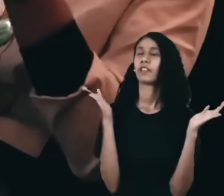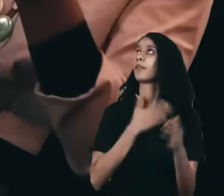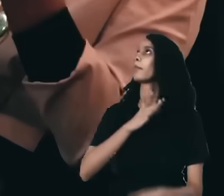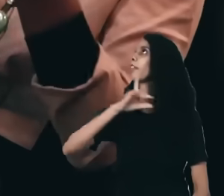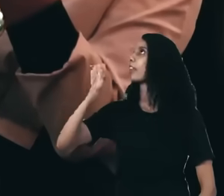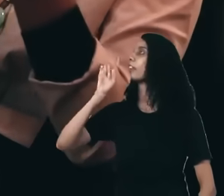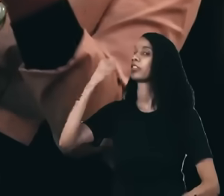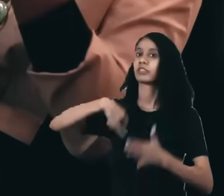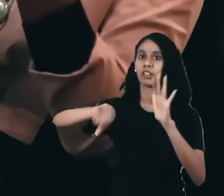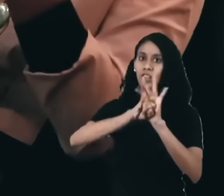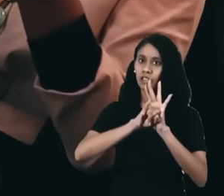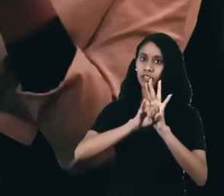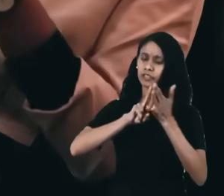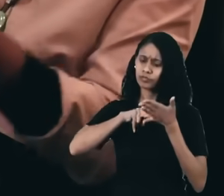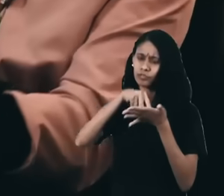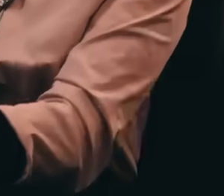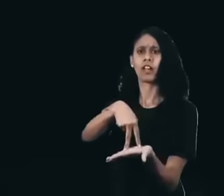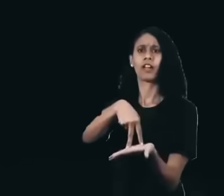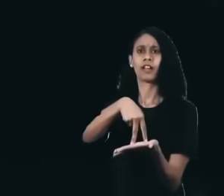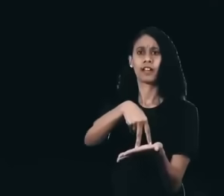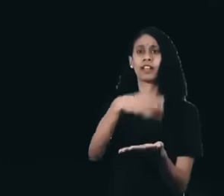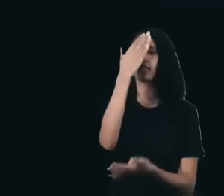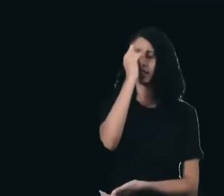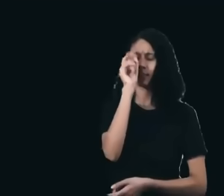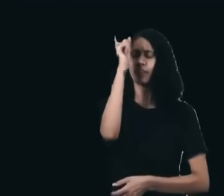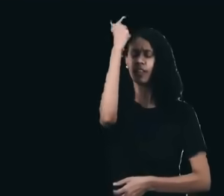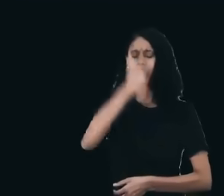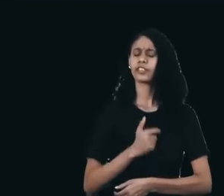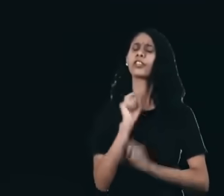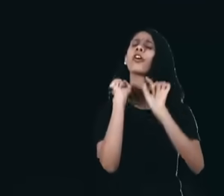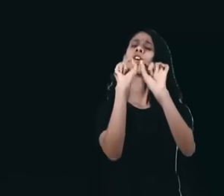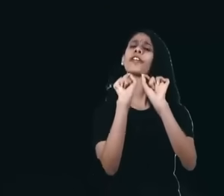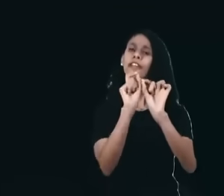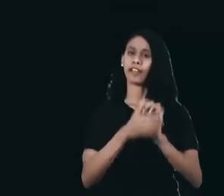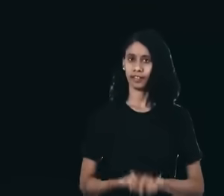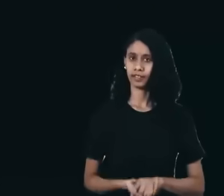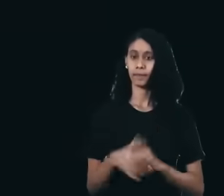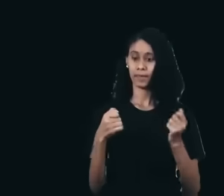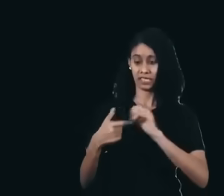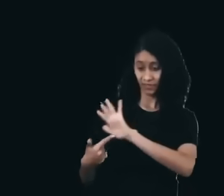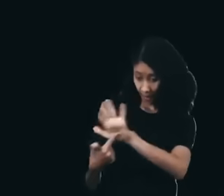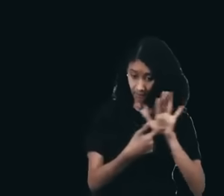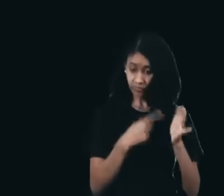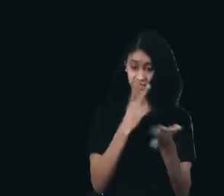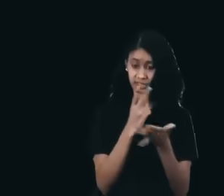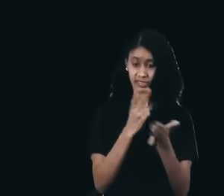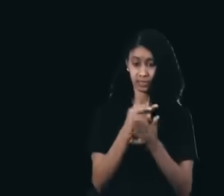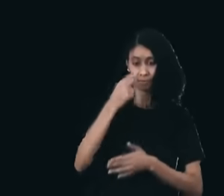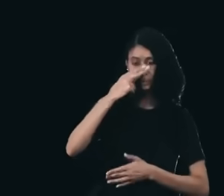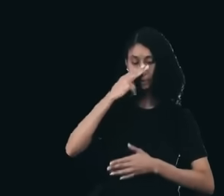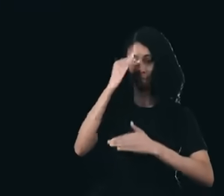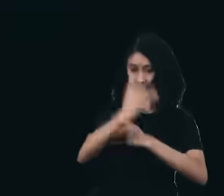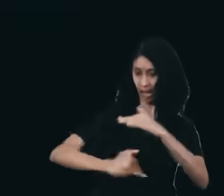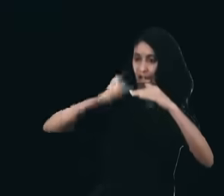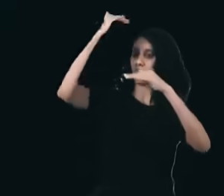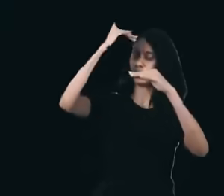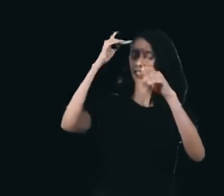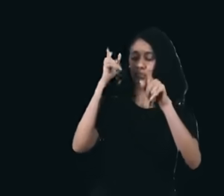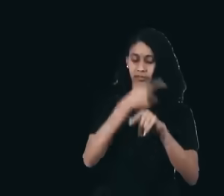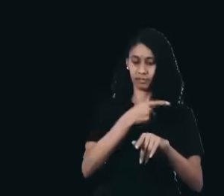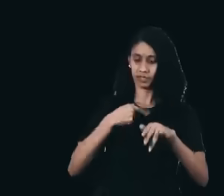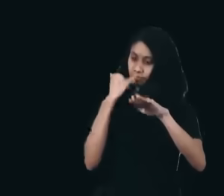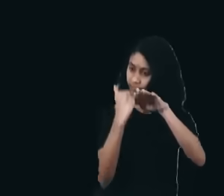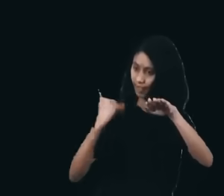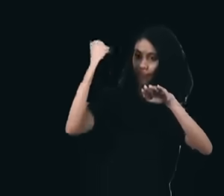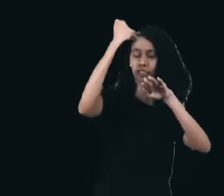uma identidade bem firmada. Isso é saber quem você é. Você não precisa ficar se mostrando super crente, super santa, super pastora, super consagrada